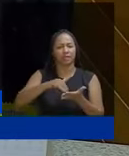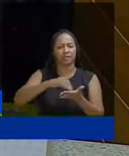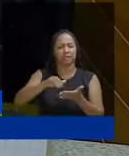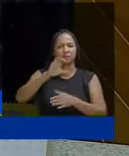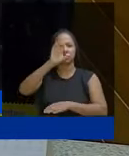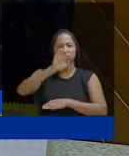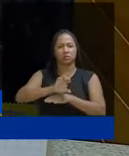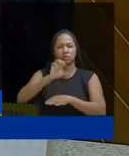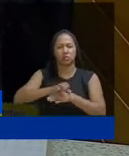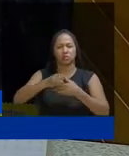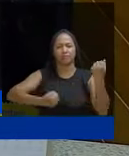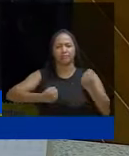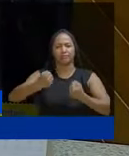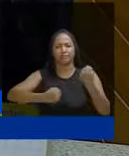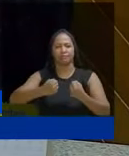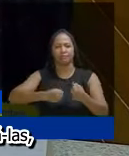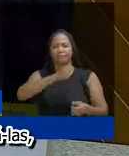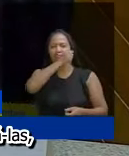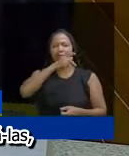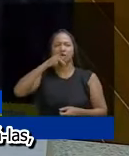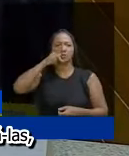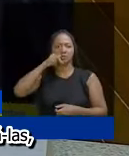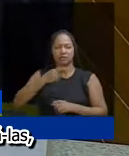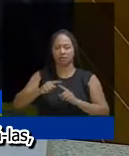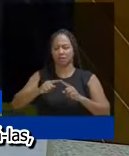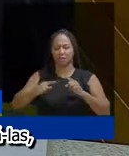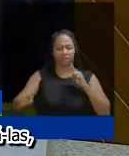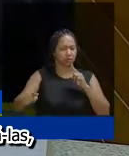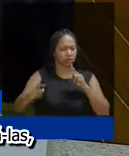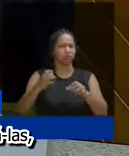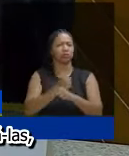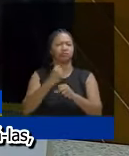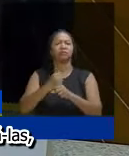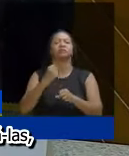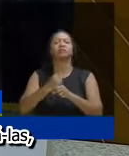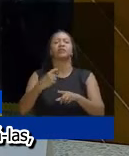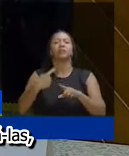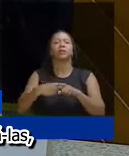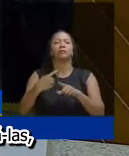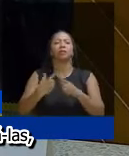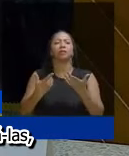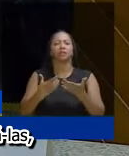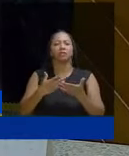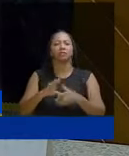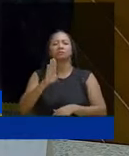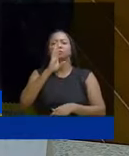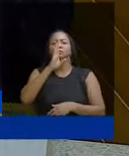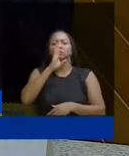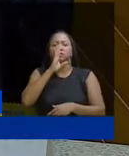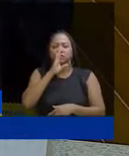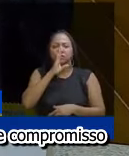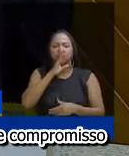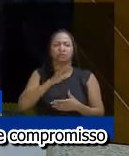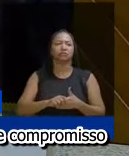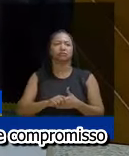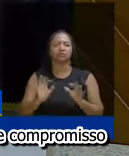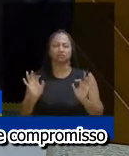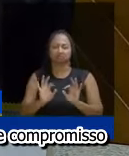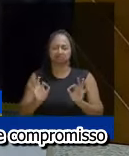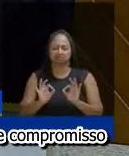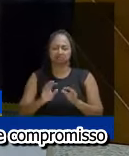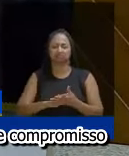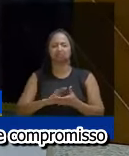de Transporte do Amapá, rejeitou as contas por omissão no dever de prestá-las, prestar contas